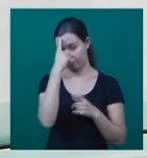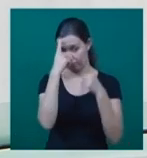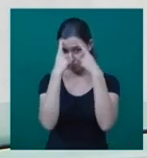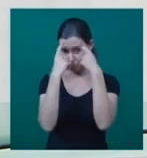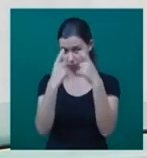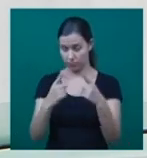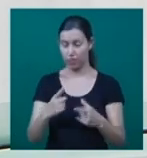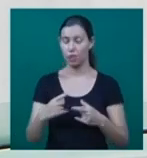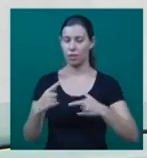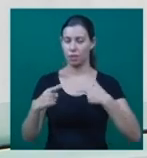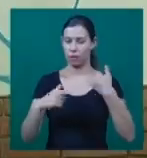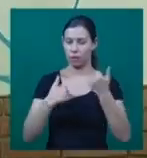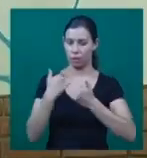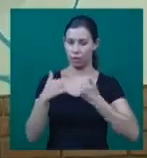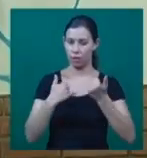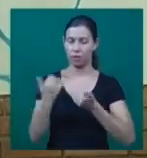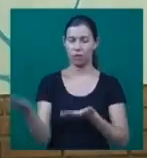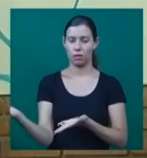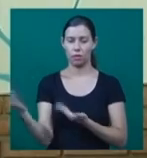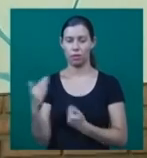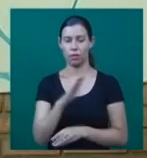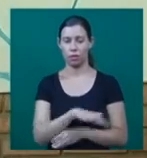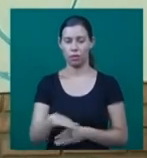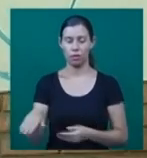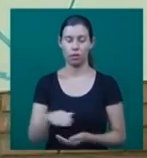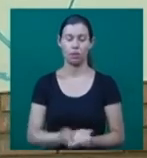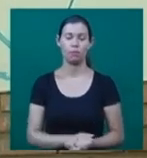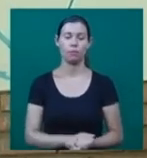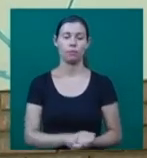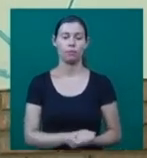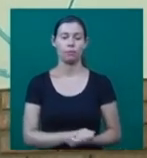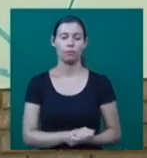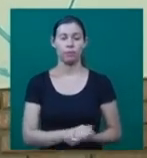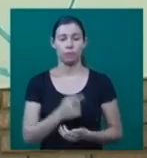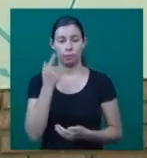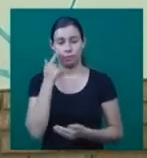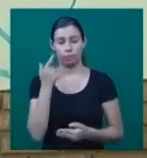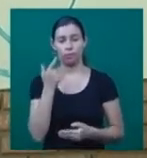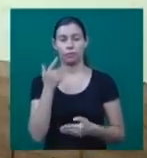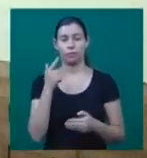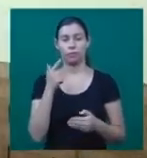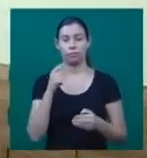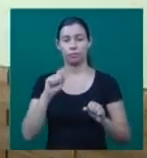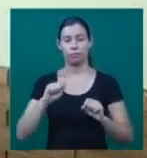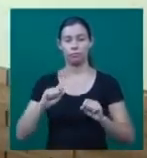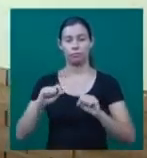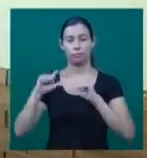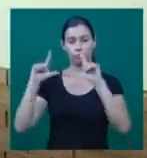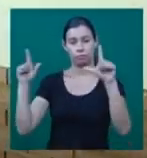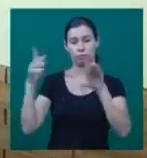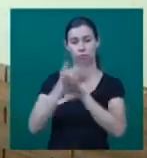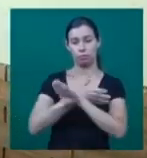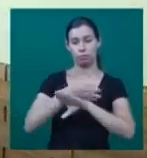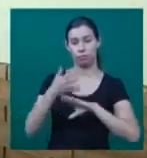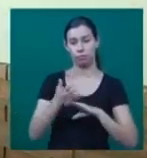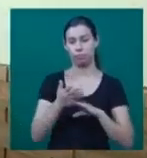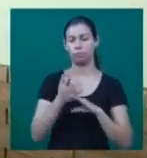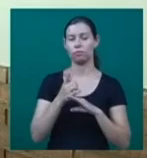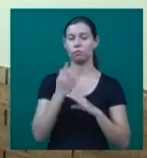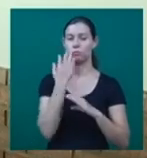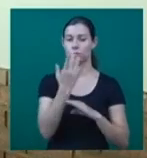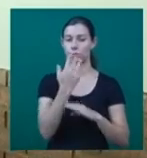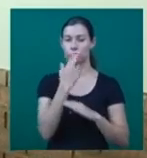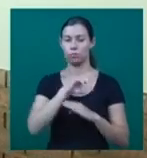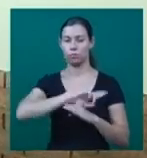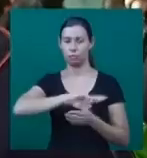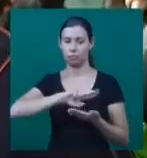Cardoso e Gislene Rodrigues. Pouco a pouco, a parede branca ganha cores e cada novo traço desperta a curiosidade